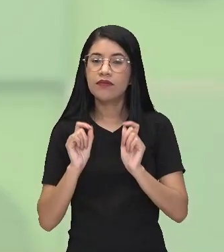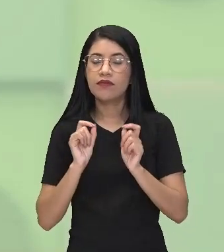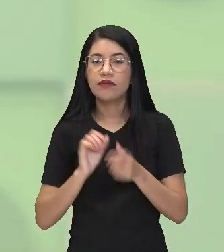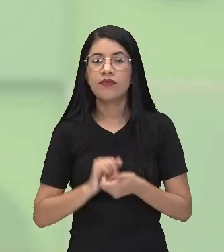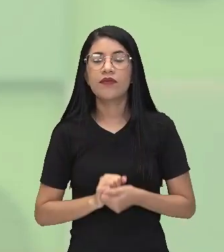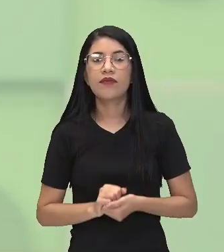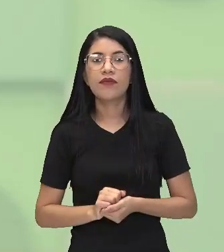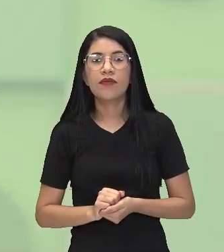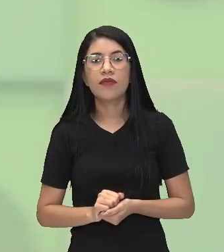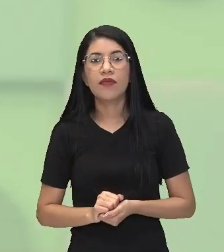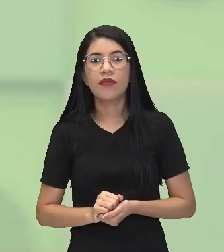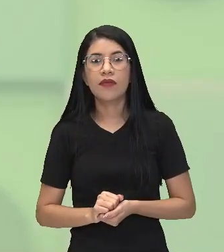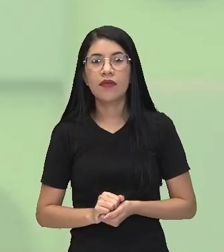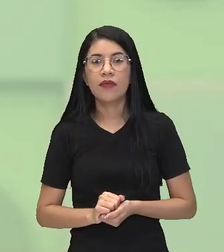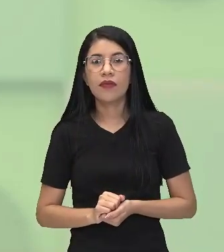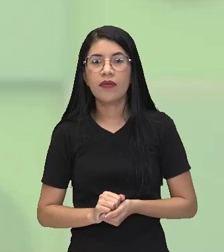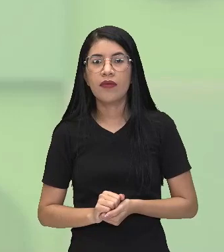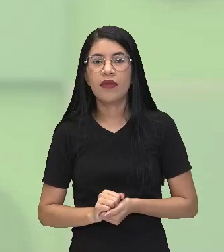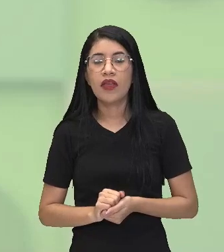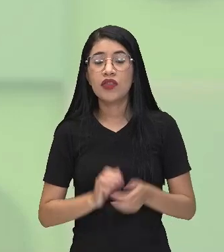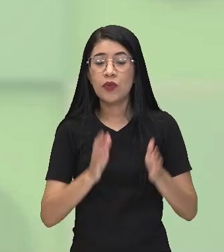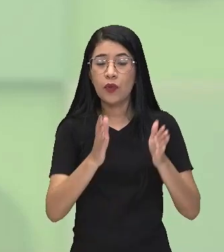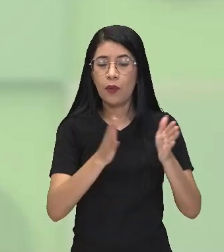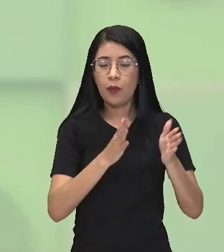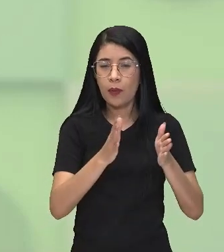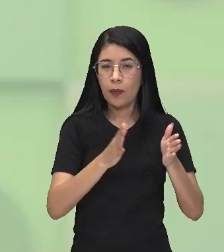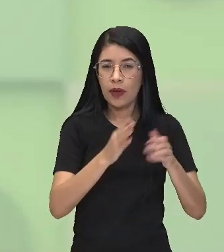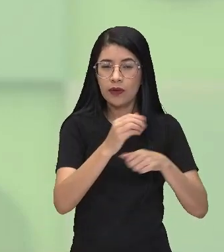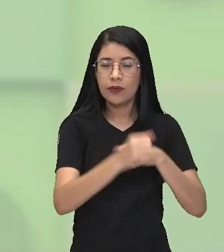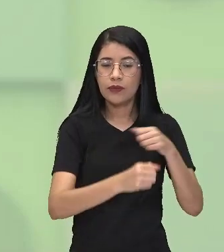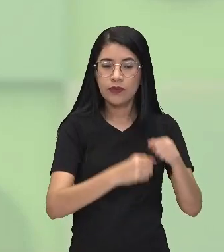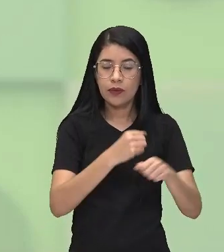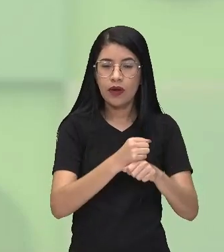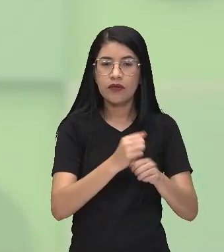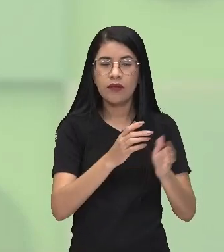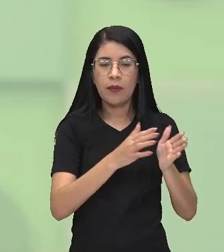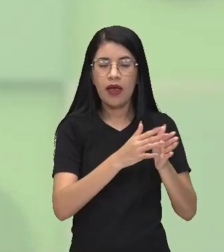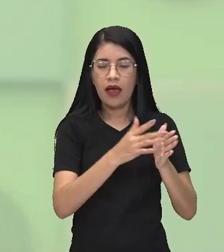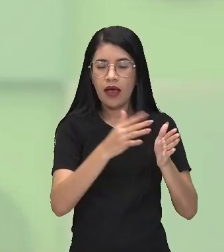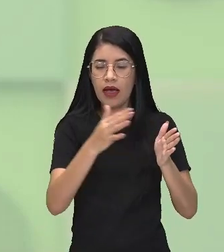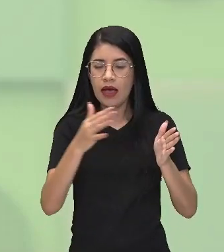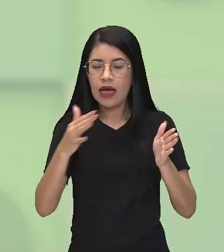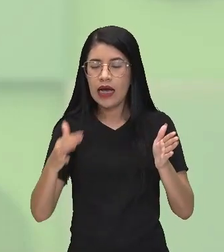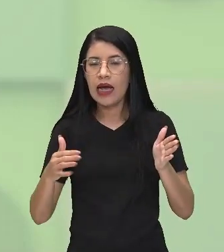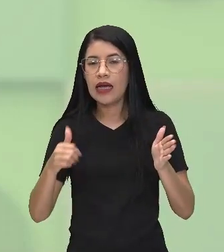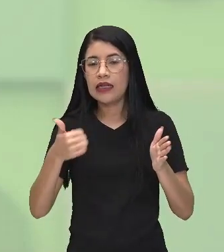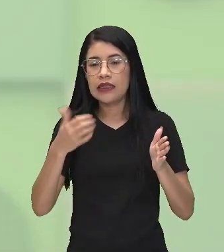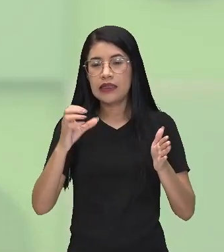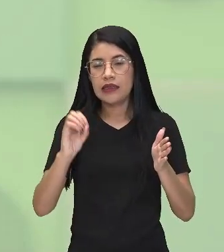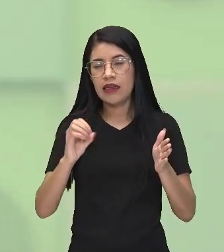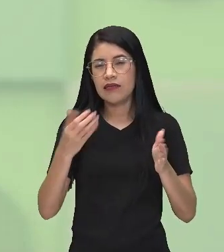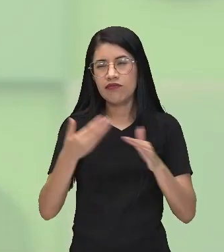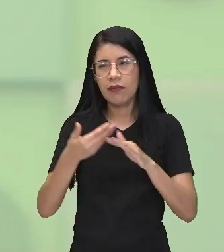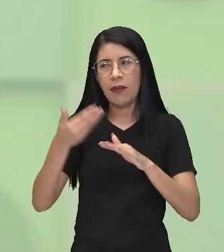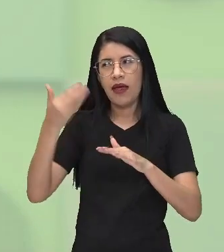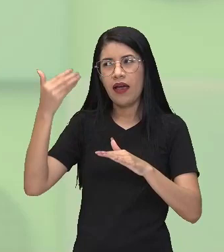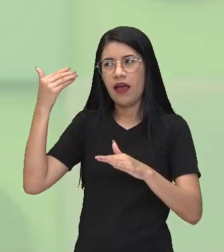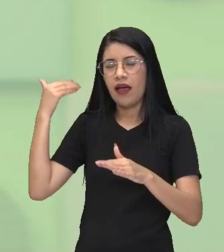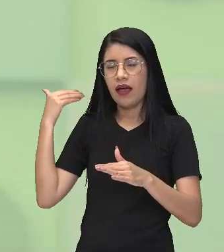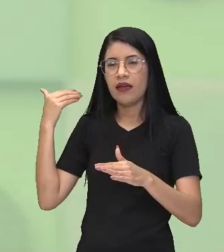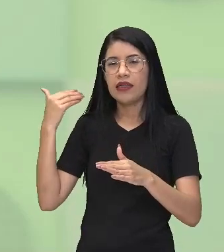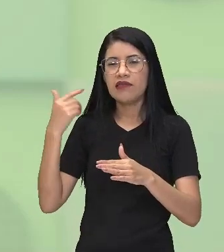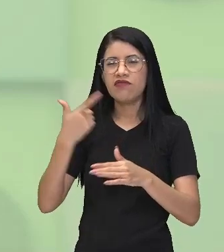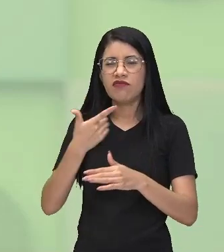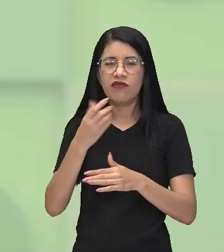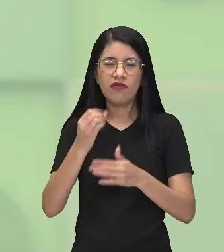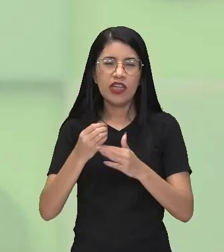é analisado um período, né, de 10 anos para trás, por exemplo, 20 anos para trás,